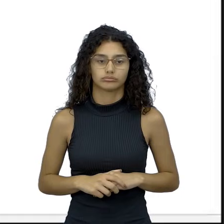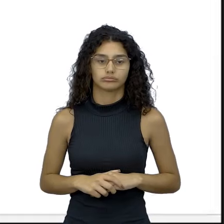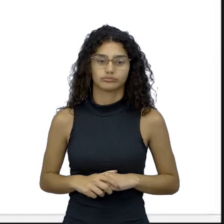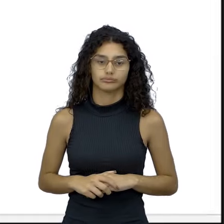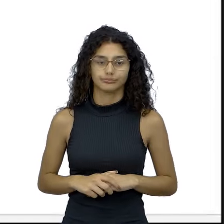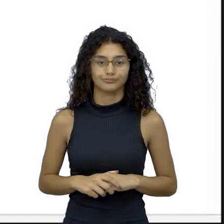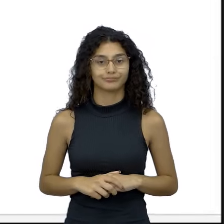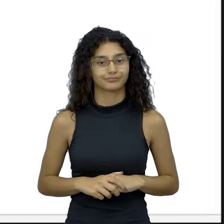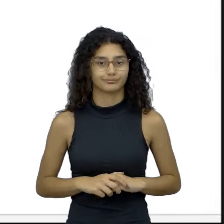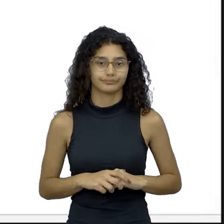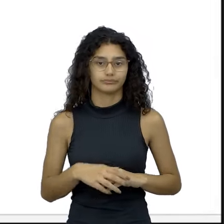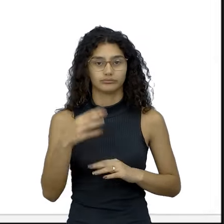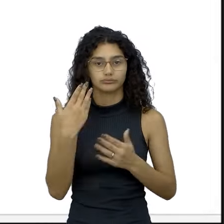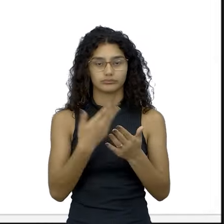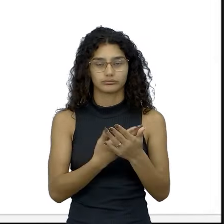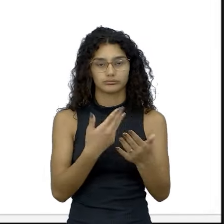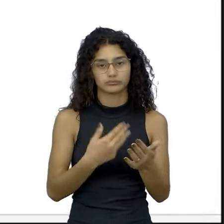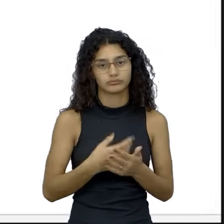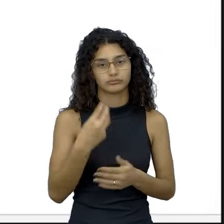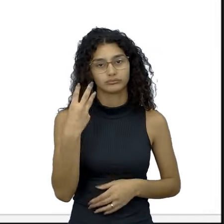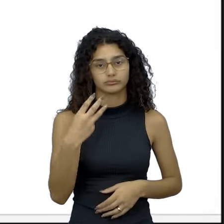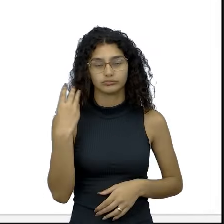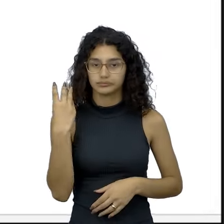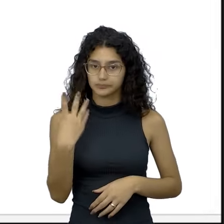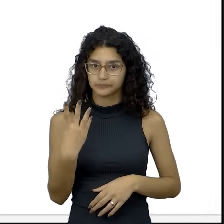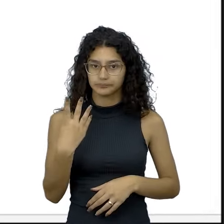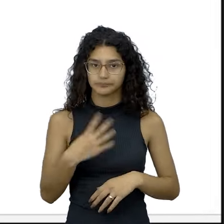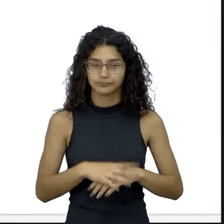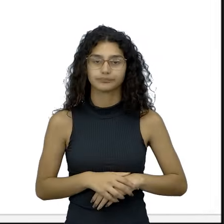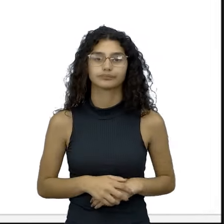Na aula 3 e 4,